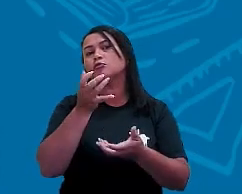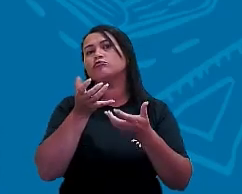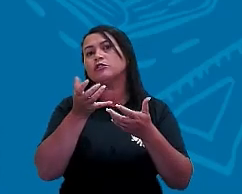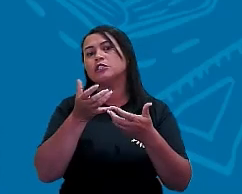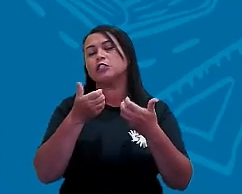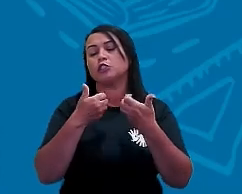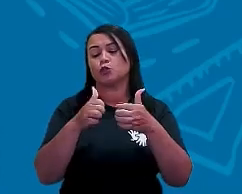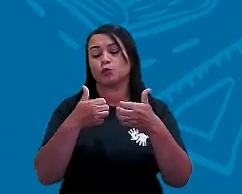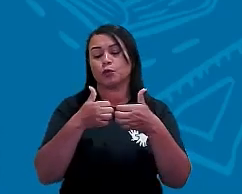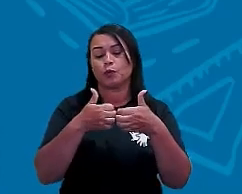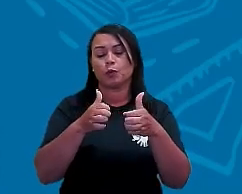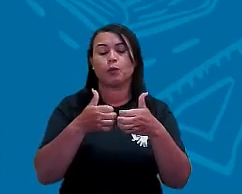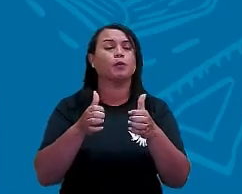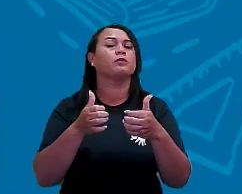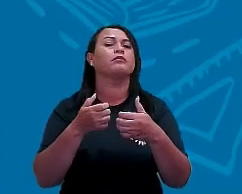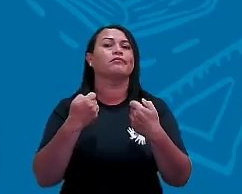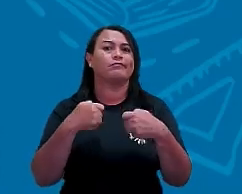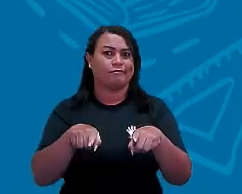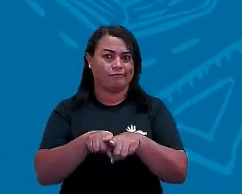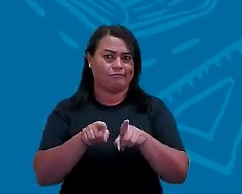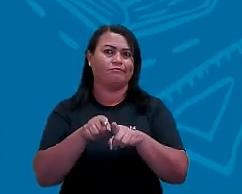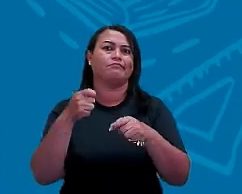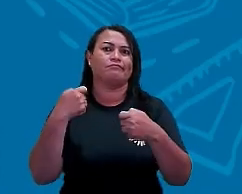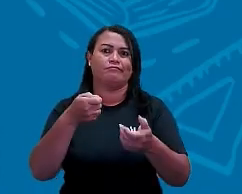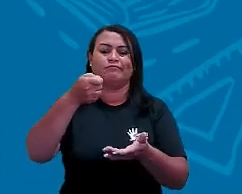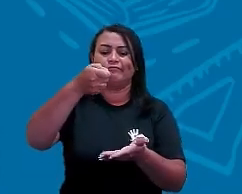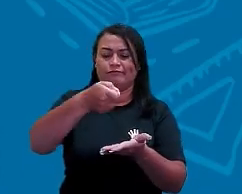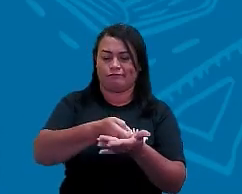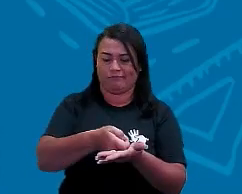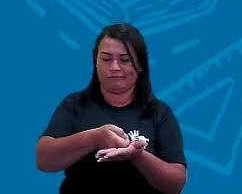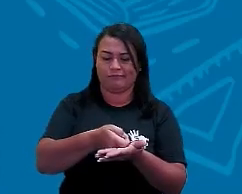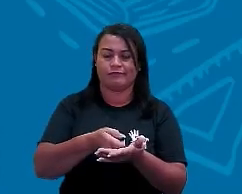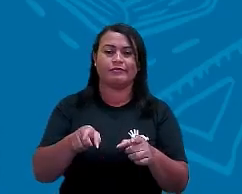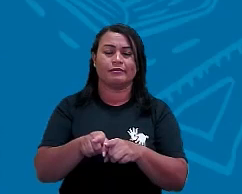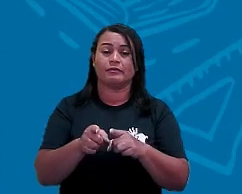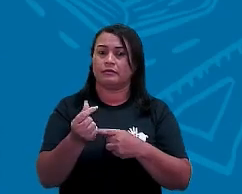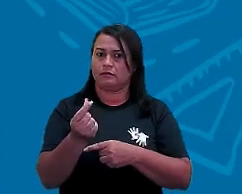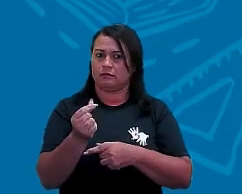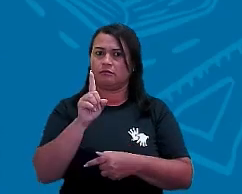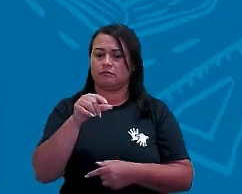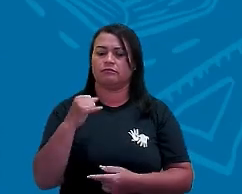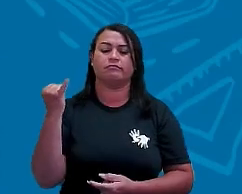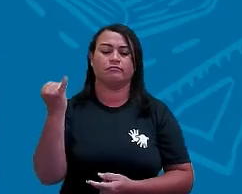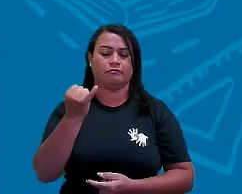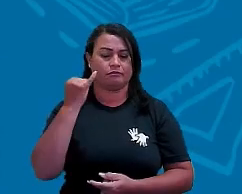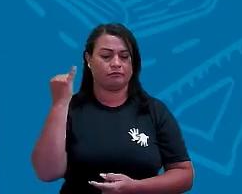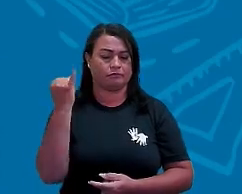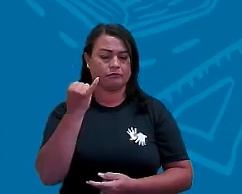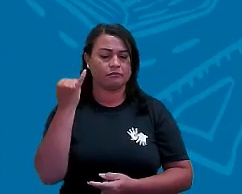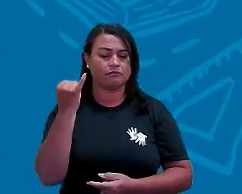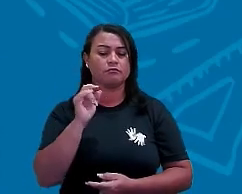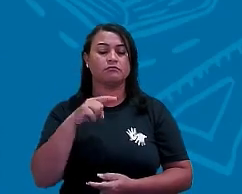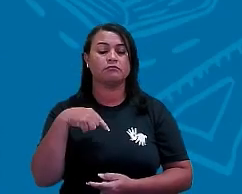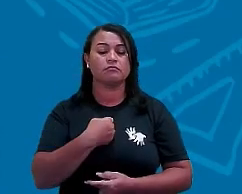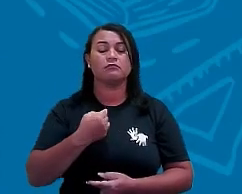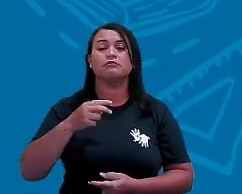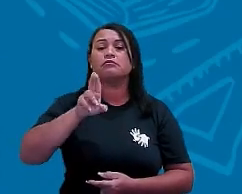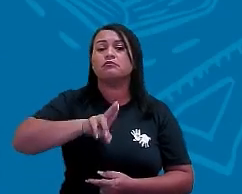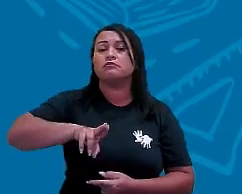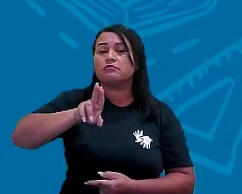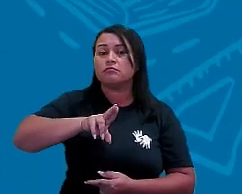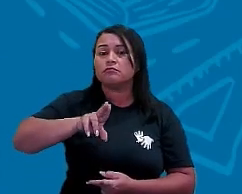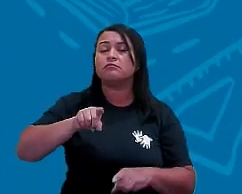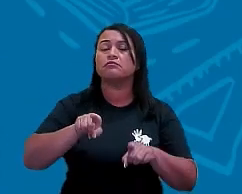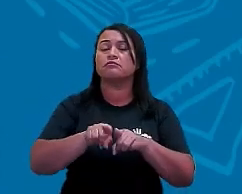de ônibus? Preciso pagar a passagem do ônibus. Então, o dinheiro é muito importante. A gente usa o dinheiro para